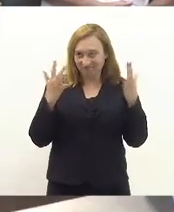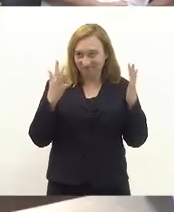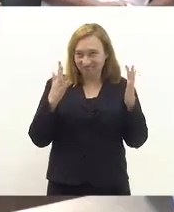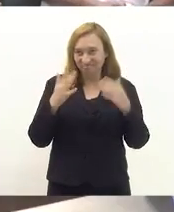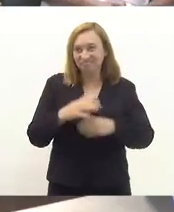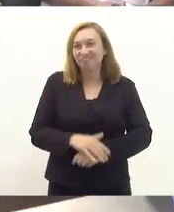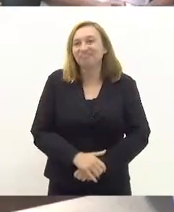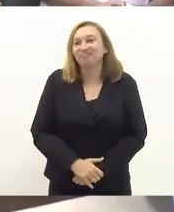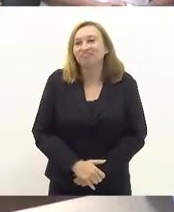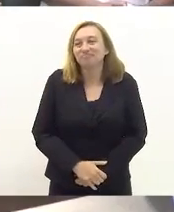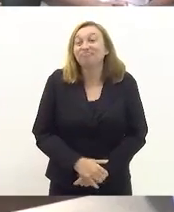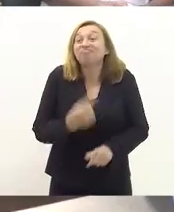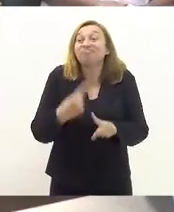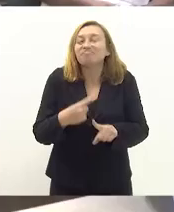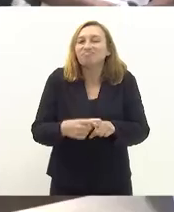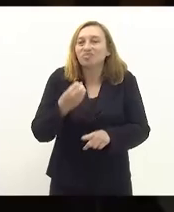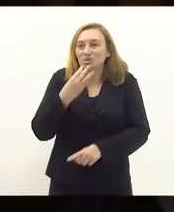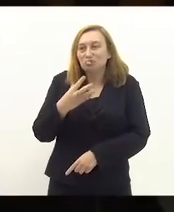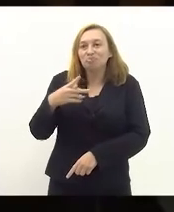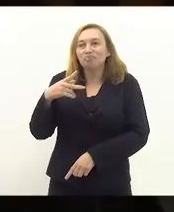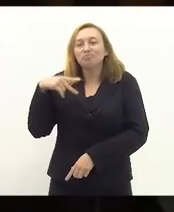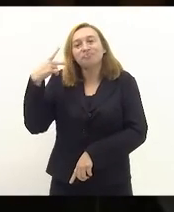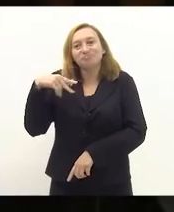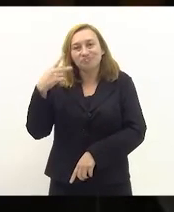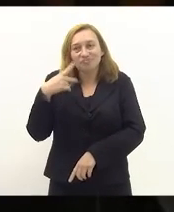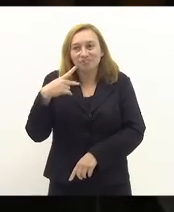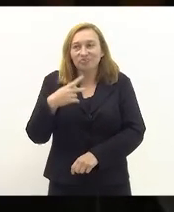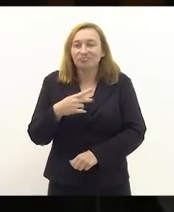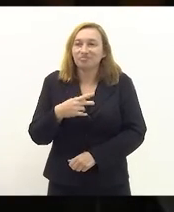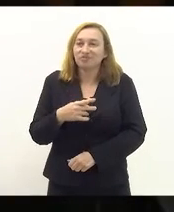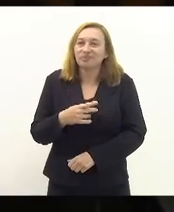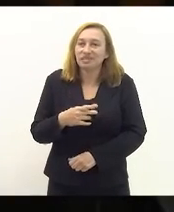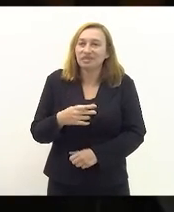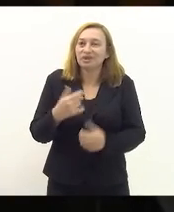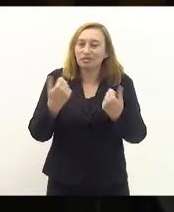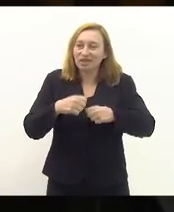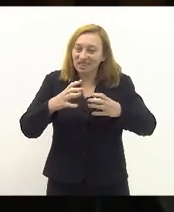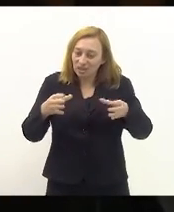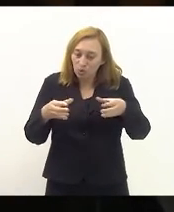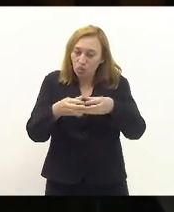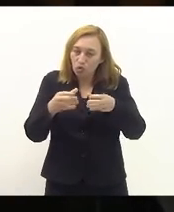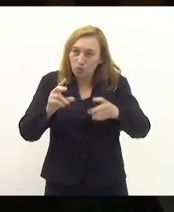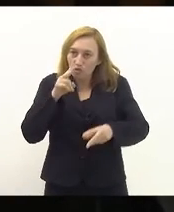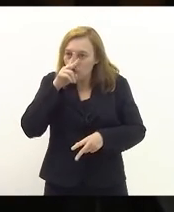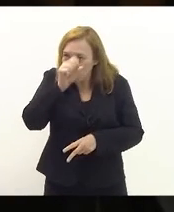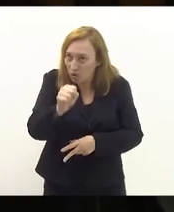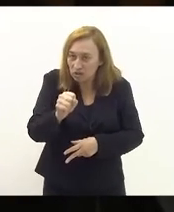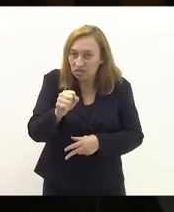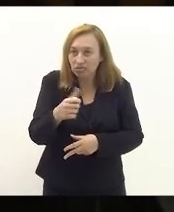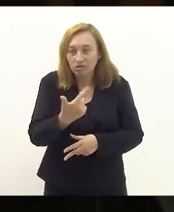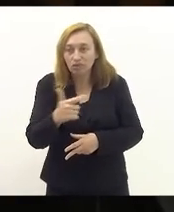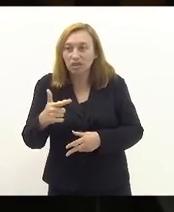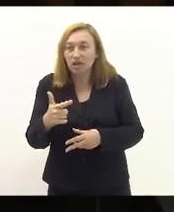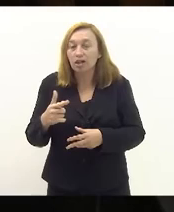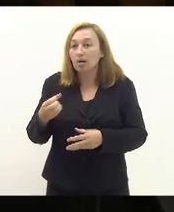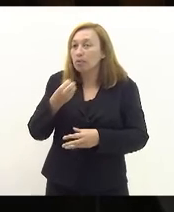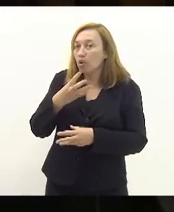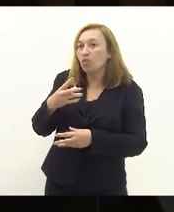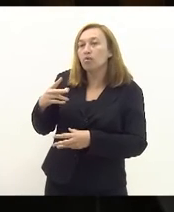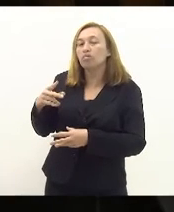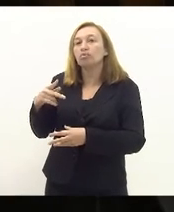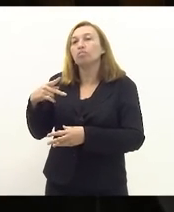é porque um bom político ele tem que ter um grupo forte não existe bom políticos em